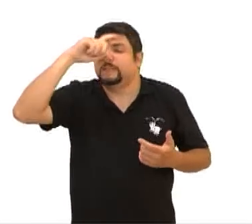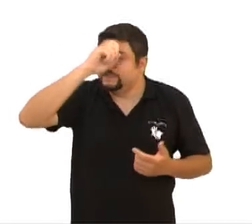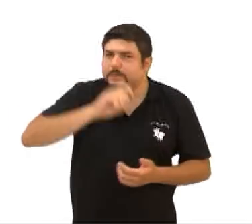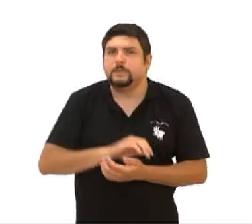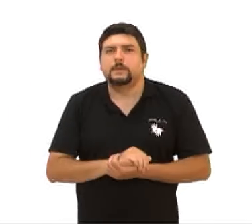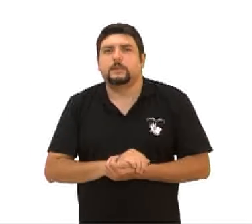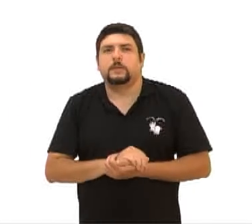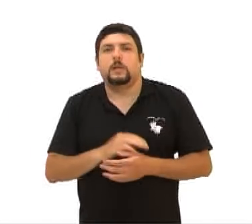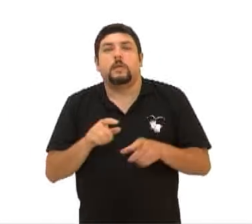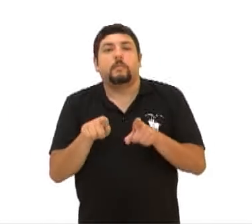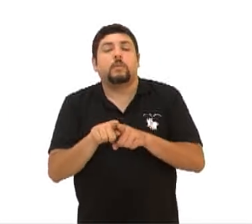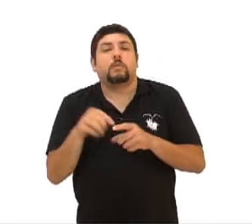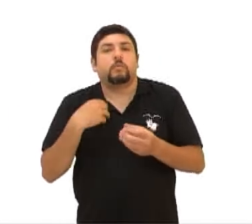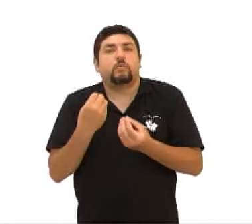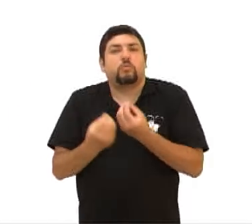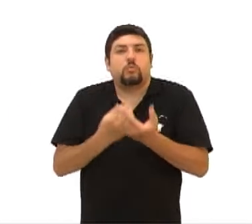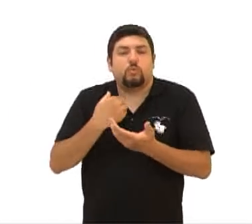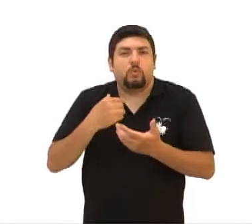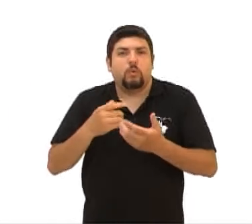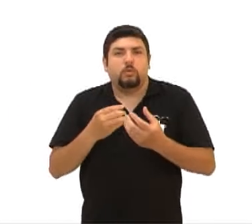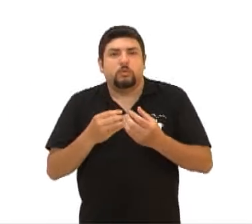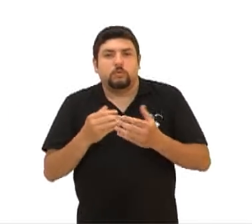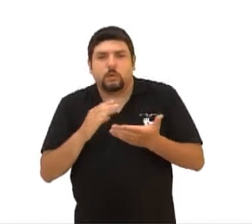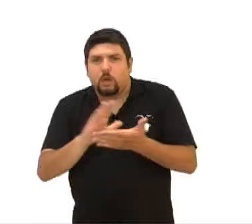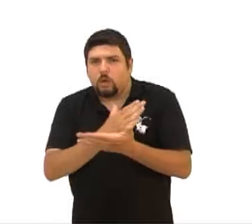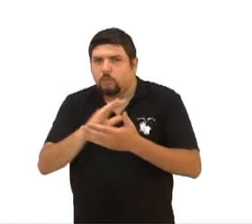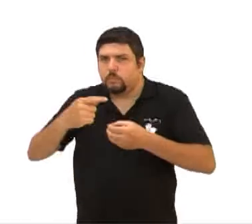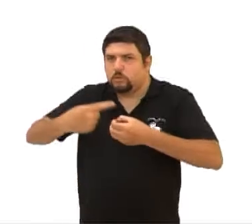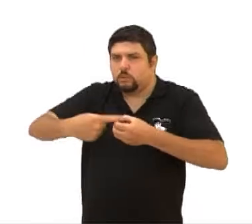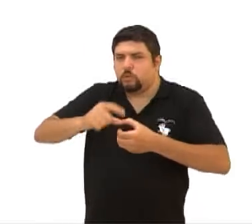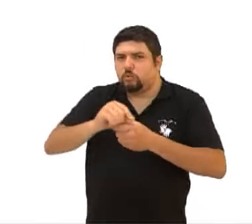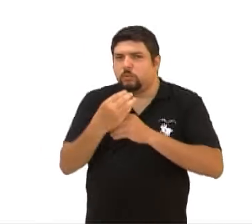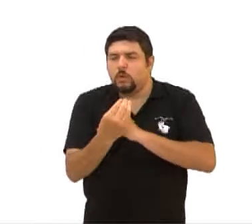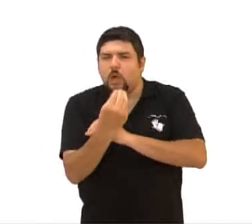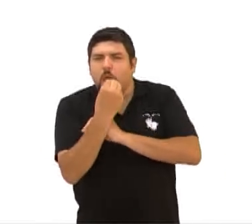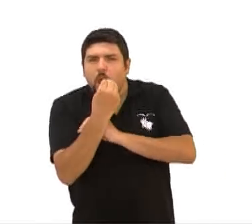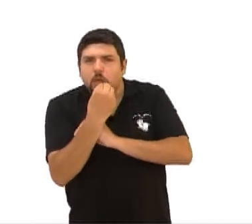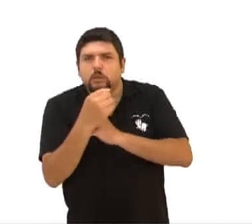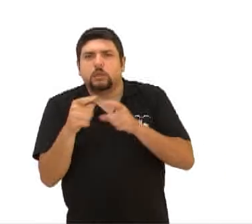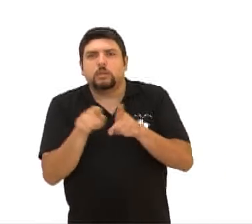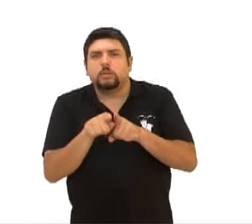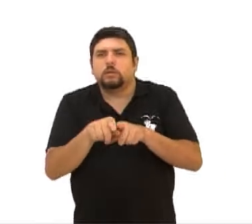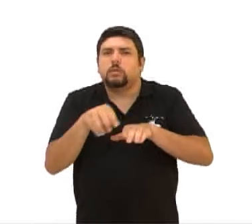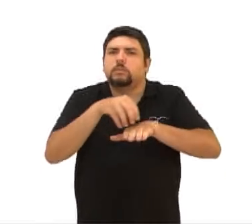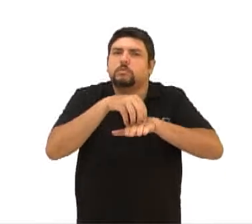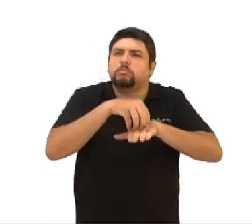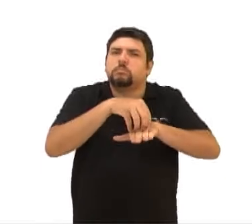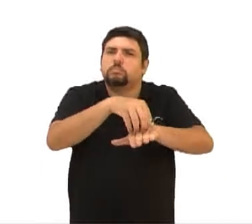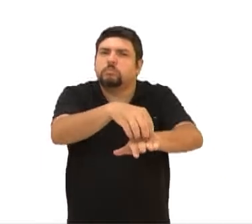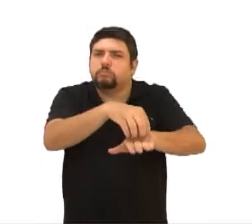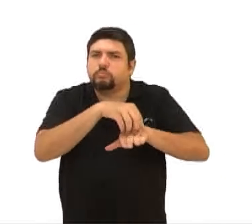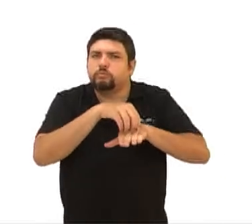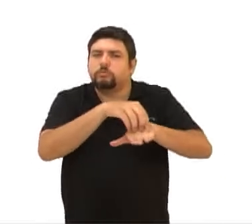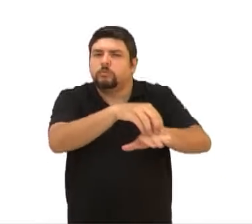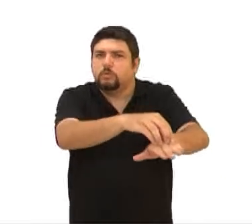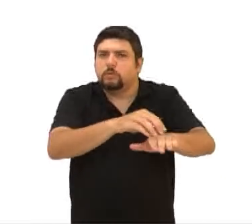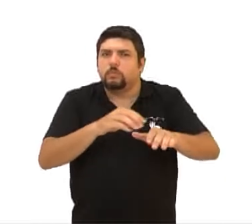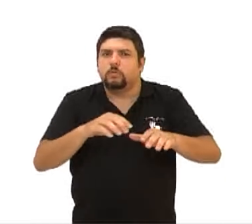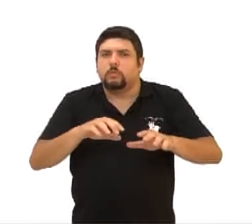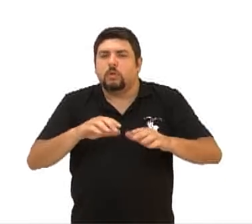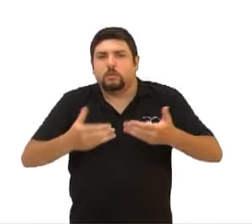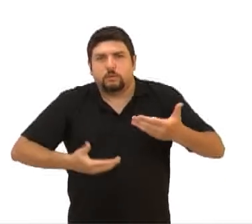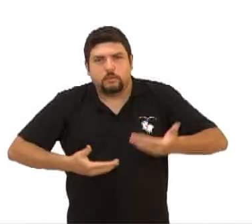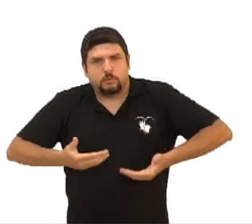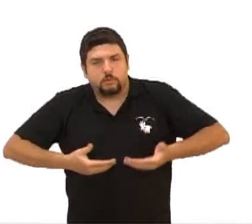Os elevados custos de alimentação, em algumas cidades, de habitação e transporte dos trabalhadores, acabam aumentando